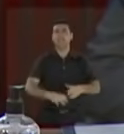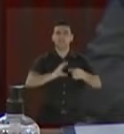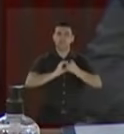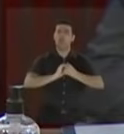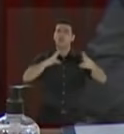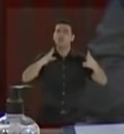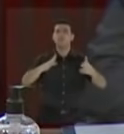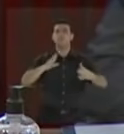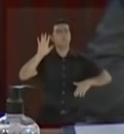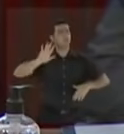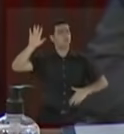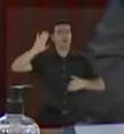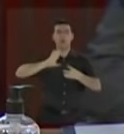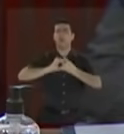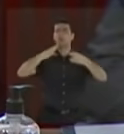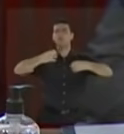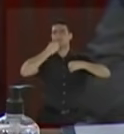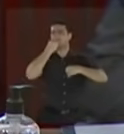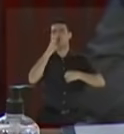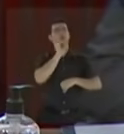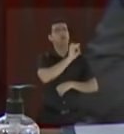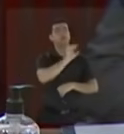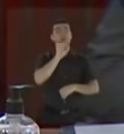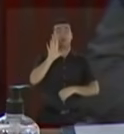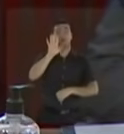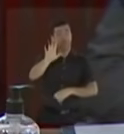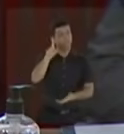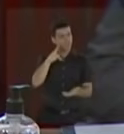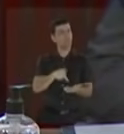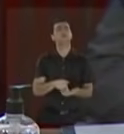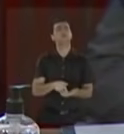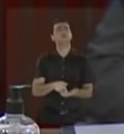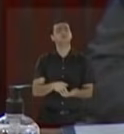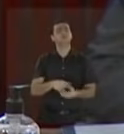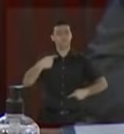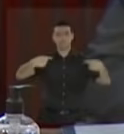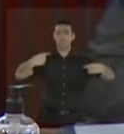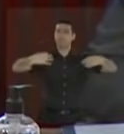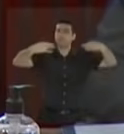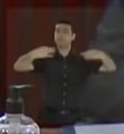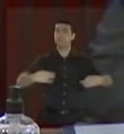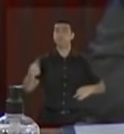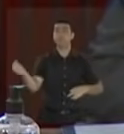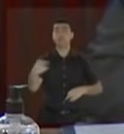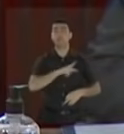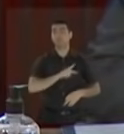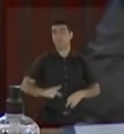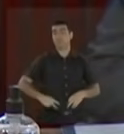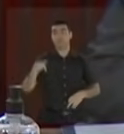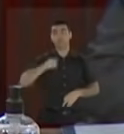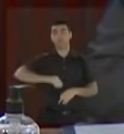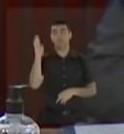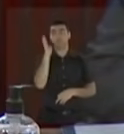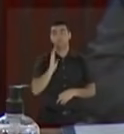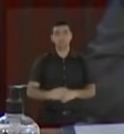essa desconfiança pode migrar a para a esquerda agora Paulo como a gente não pode ter sossego mas nesse país é coisa que eu te